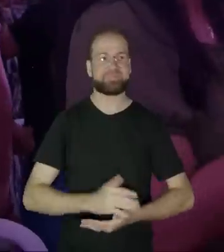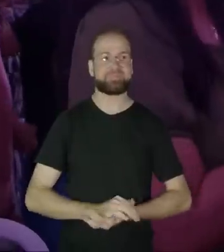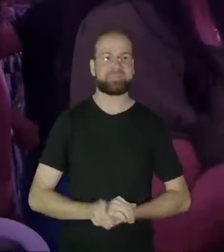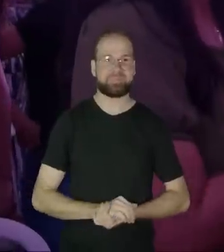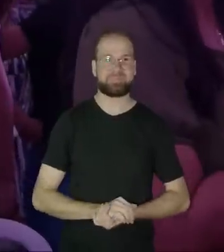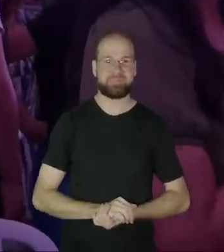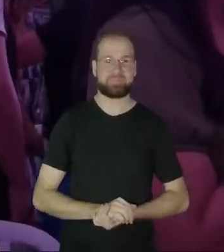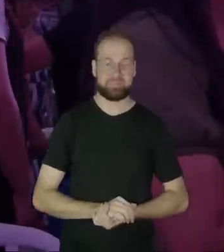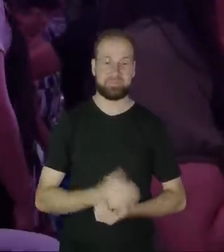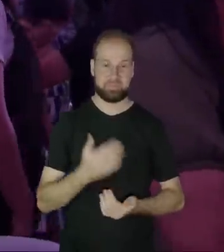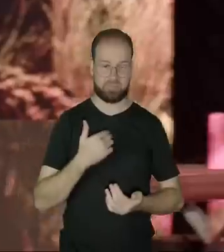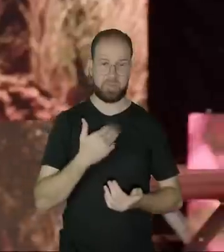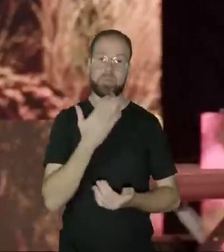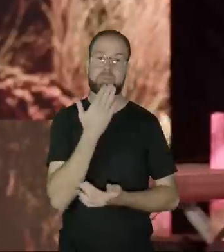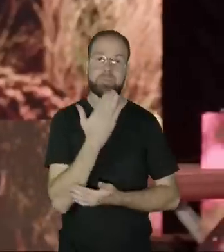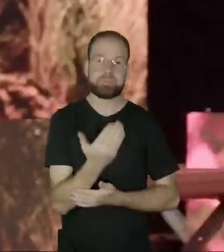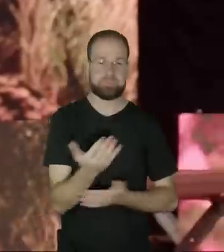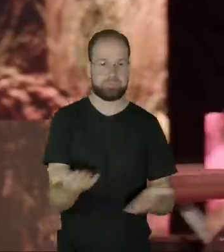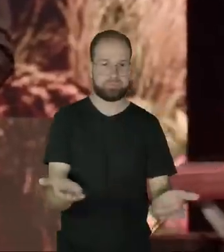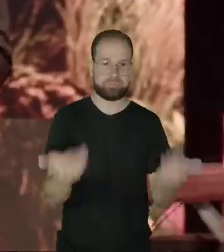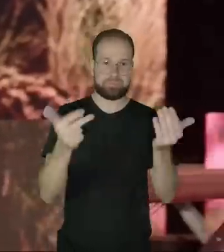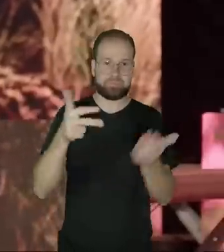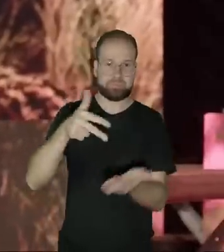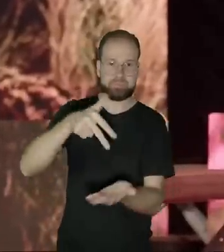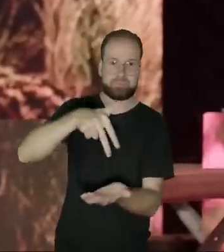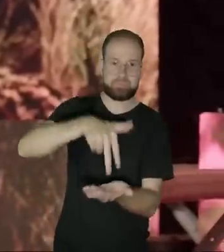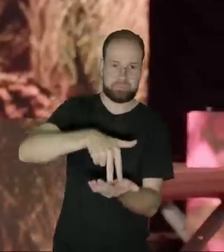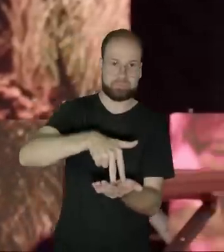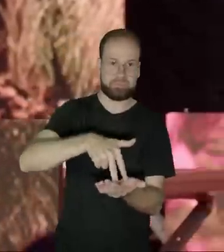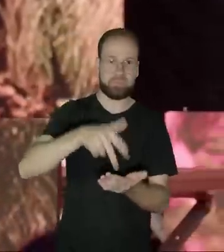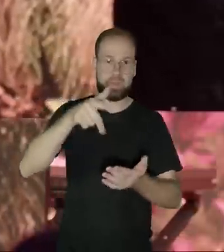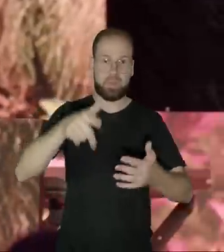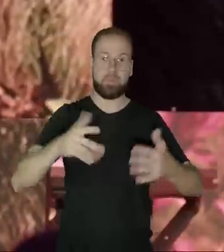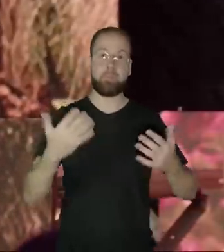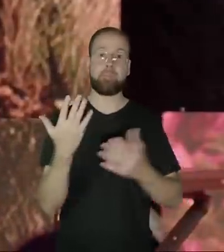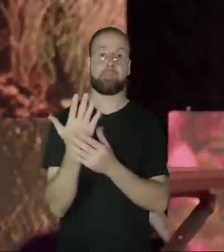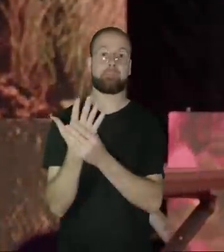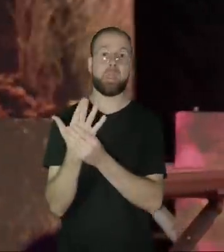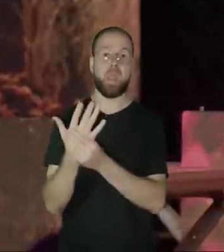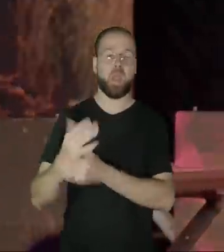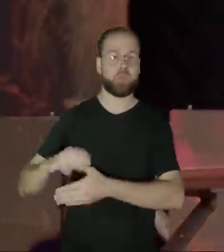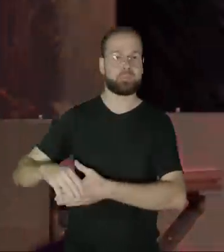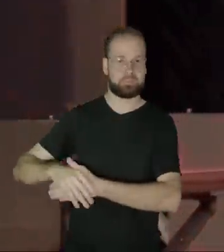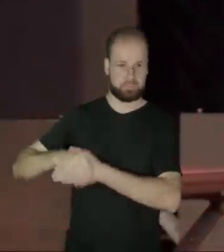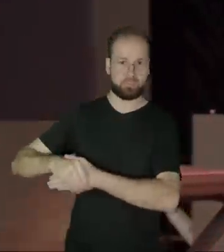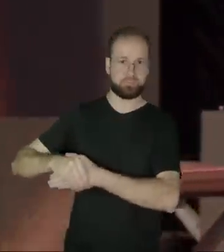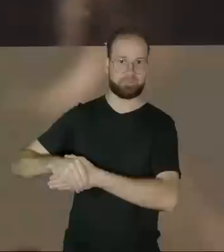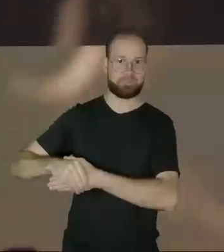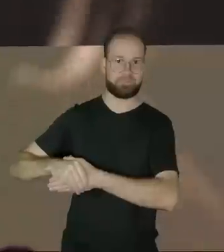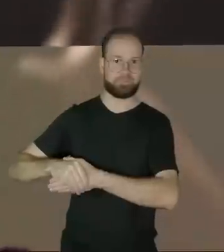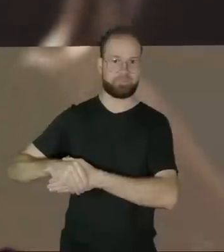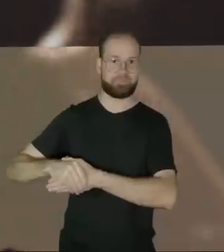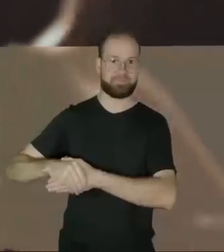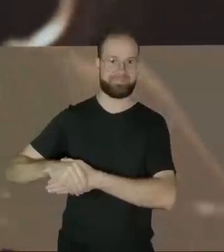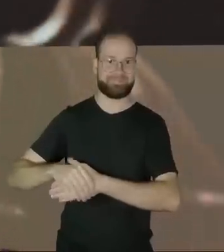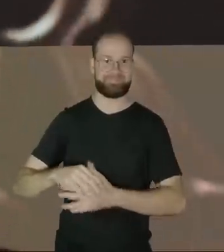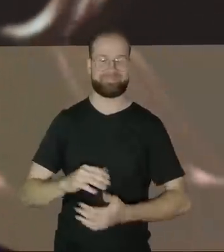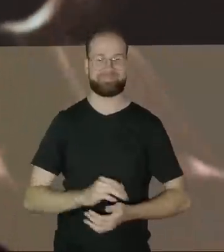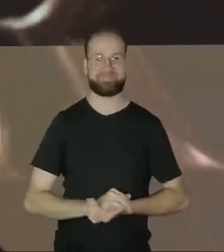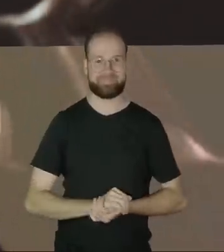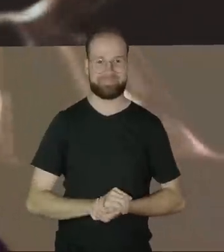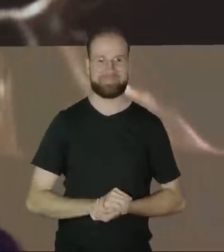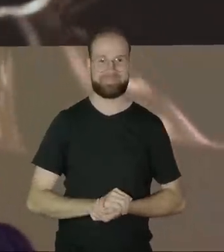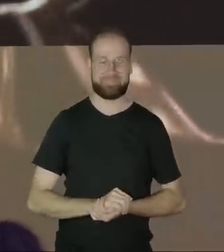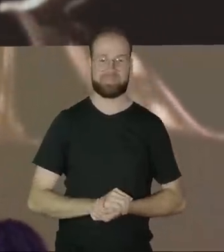Te convido a ficar de pé, segurar na mão dessa pessoa que está aí do seu lado. Segure na mão dela.